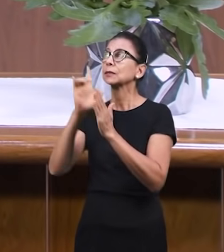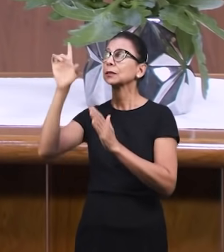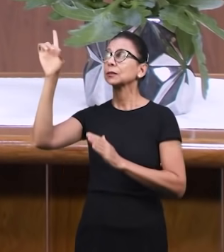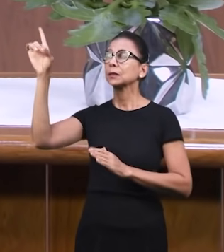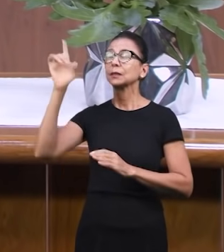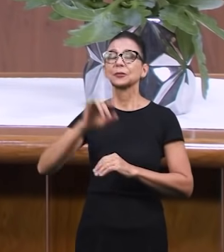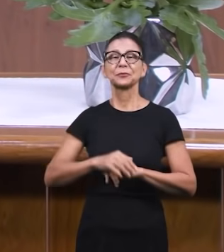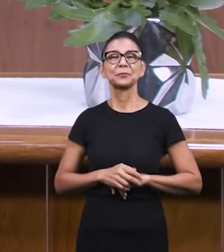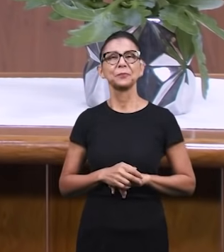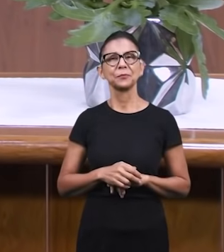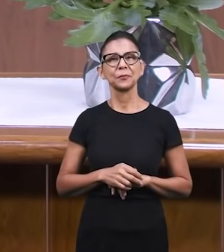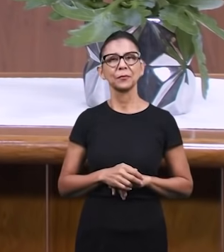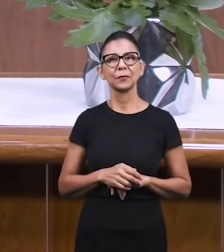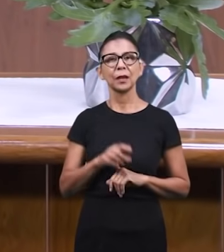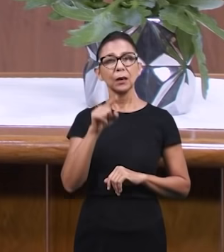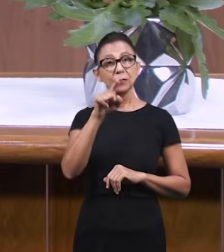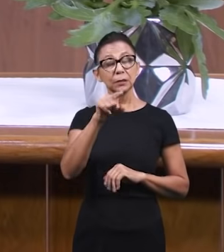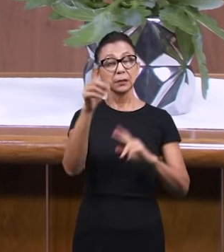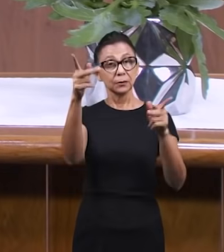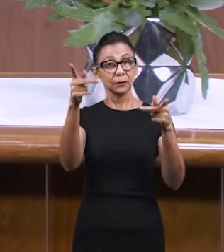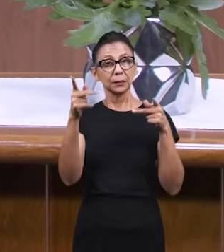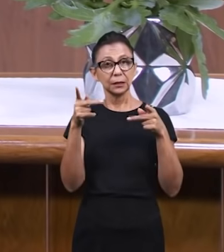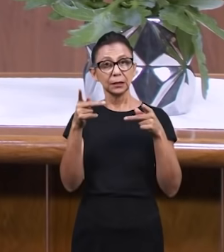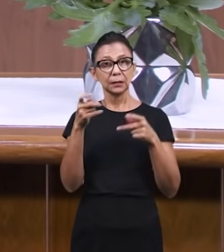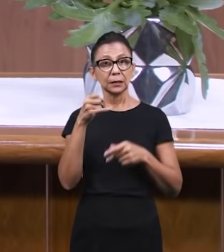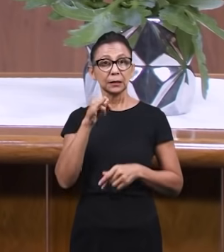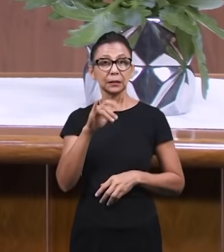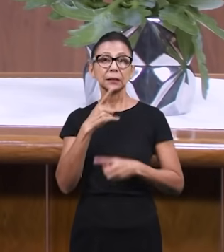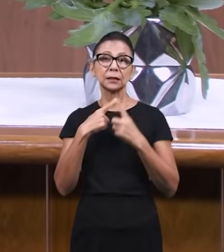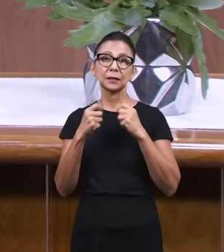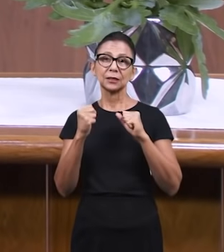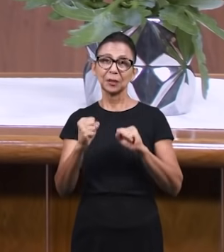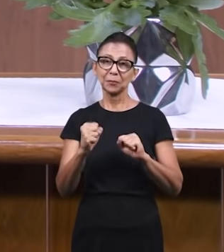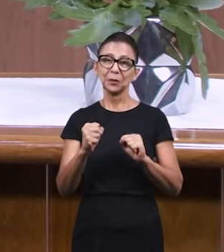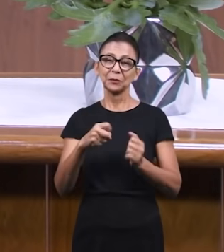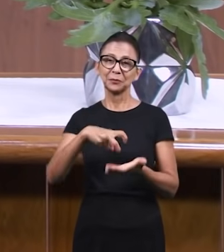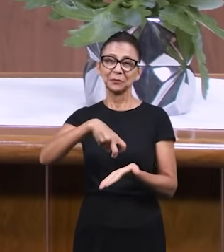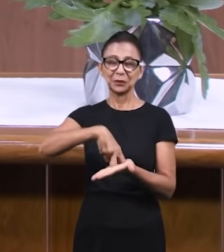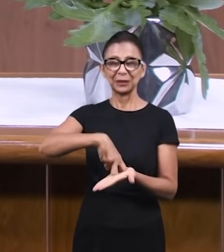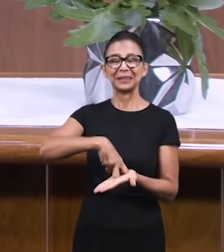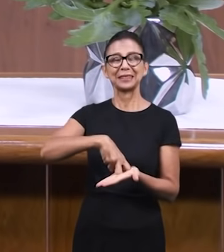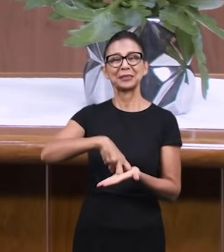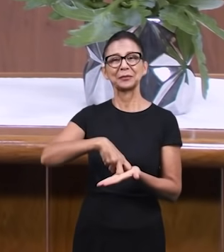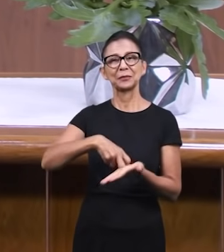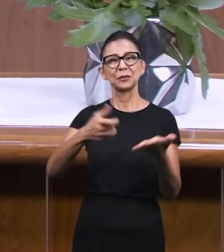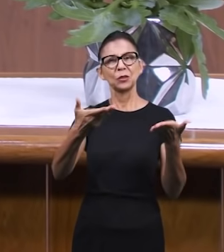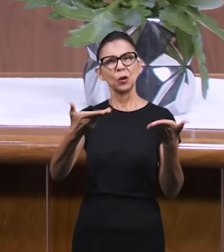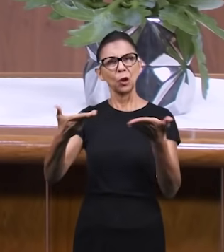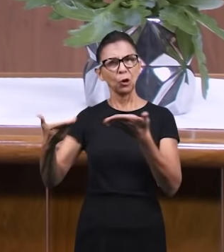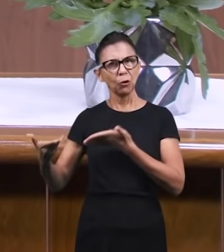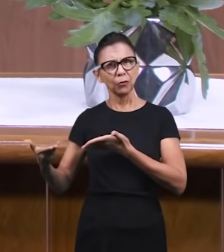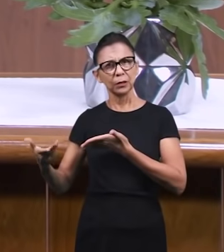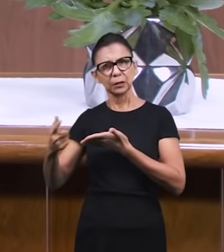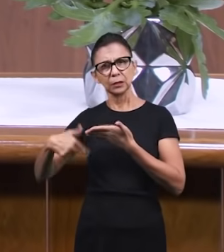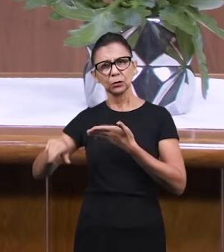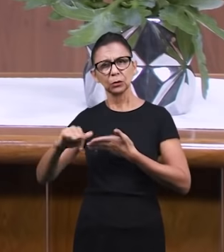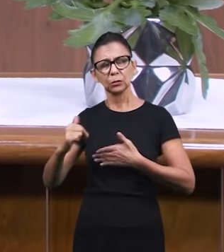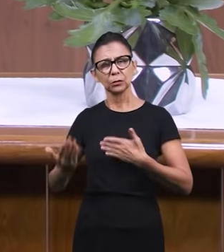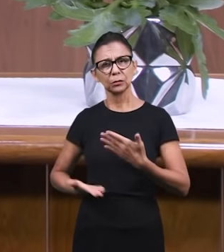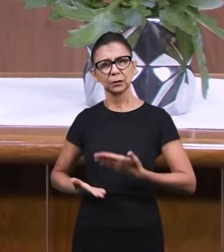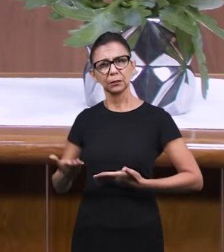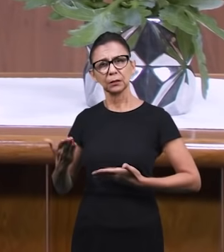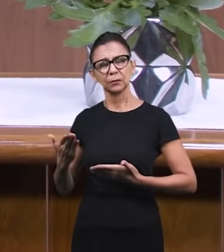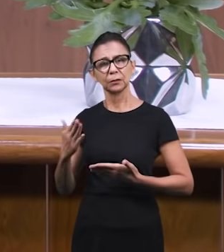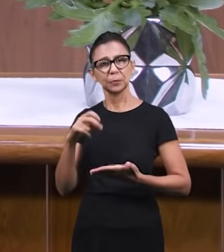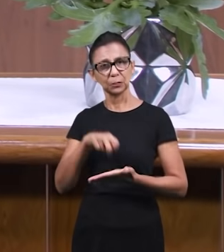E você que nos visita está convidado, se desejar, a se ajoelhar conosco. Eu convido a igreja nesta hora para que se coloque de